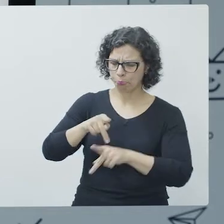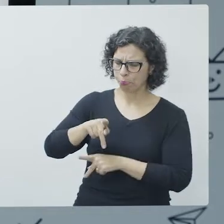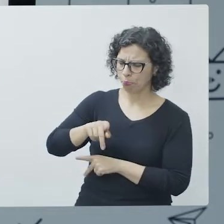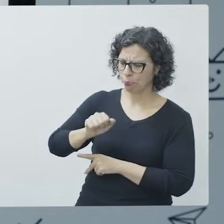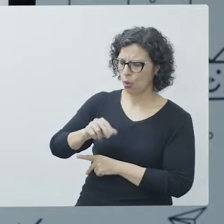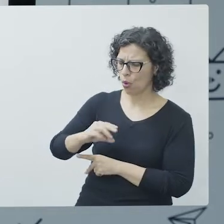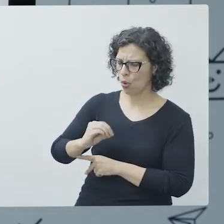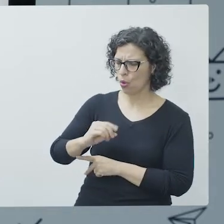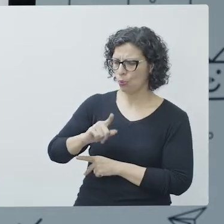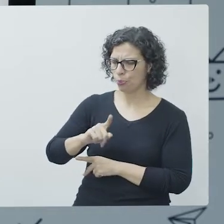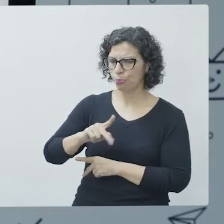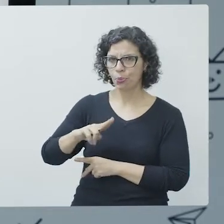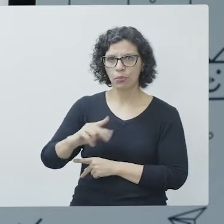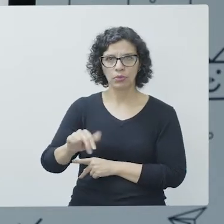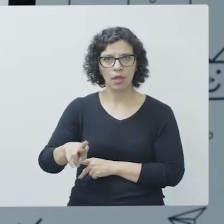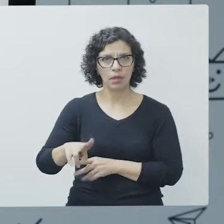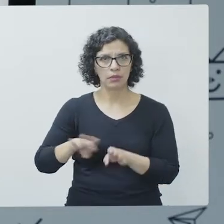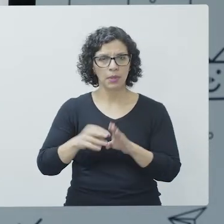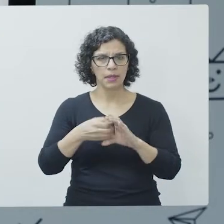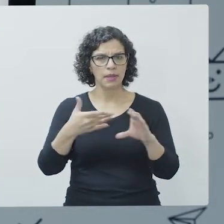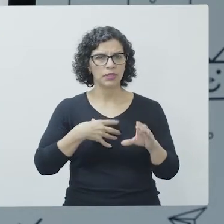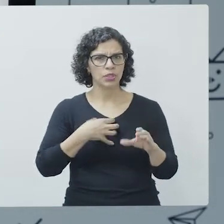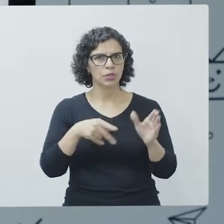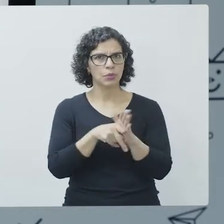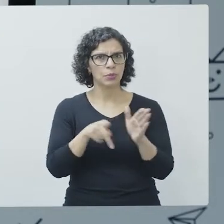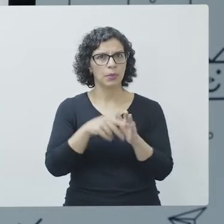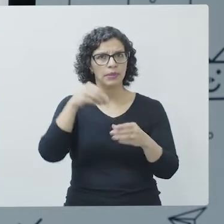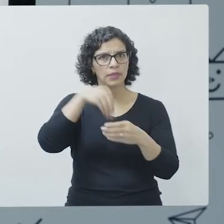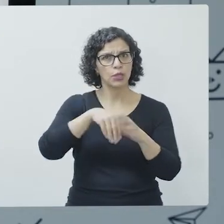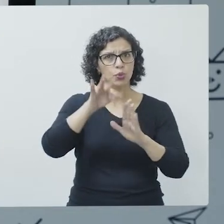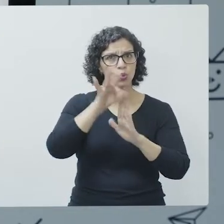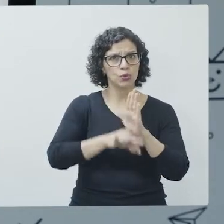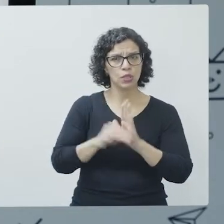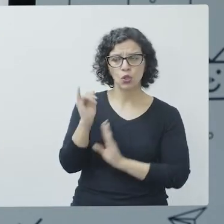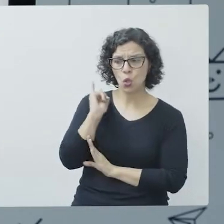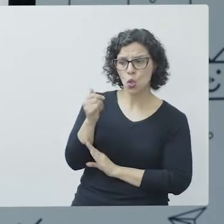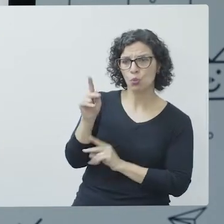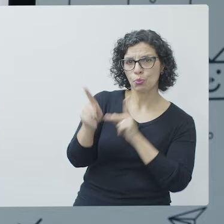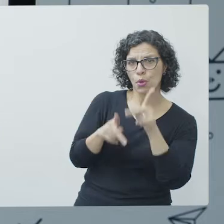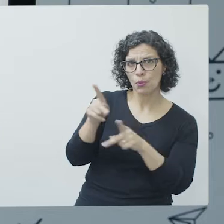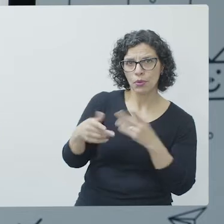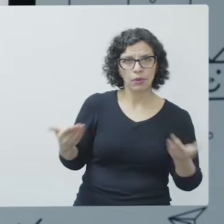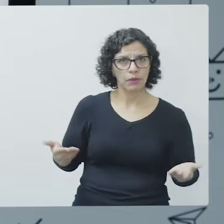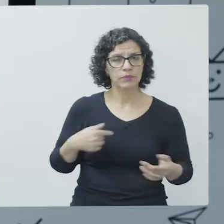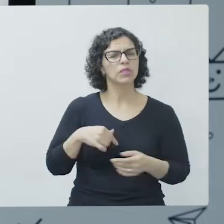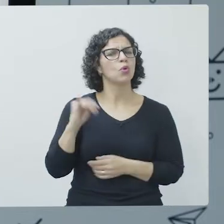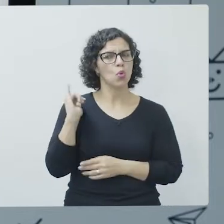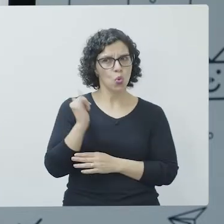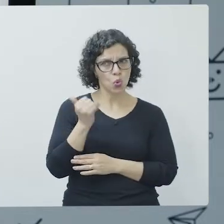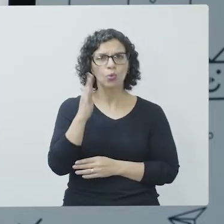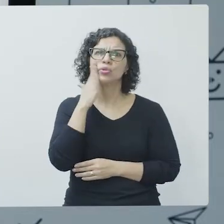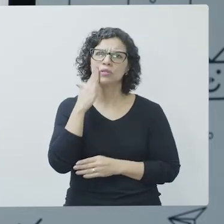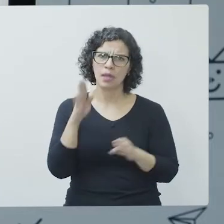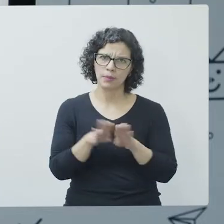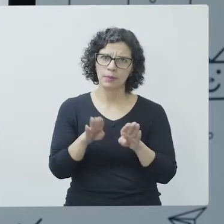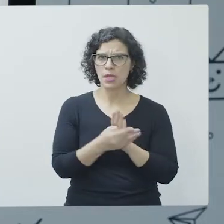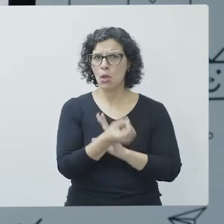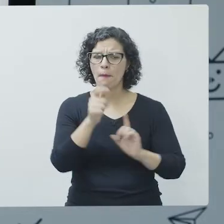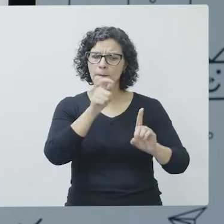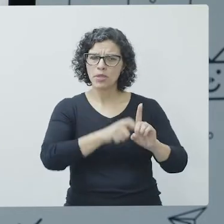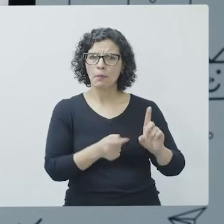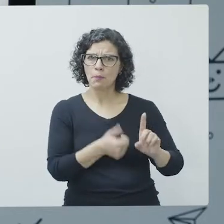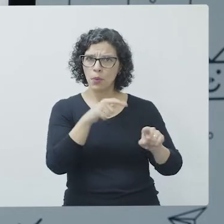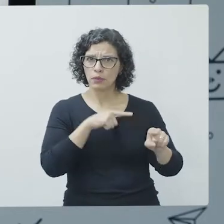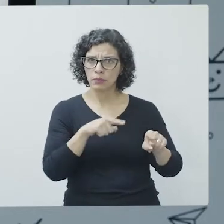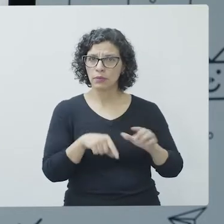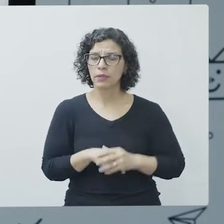nesta palavra. Quais poderiam ser as características que compõem um conto popular? O conto você já sabe, né? Poucos